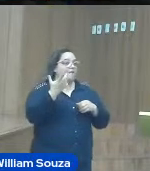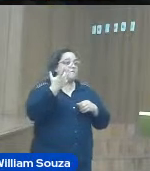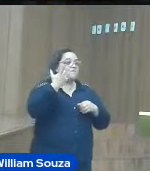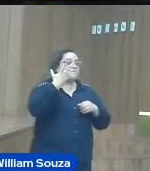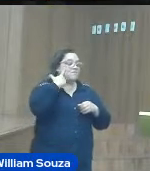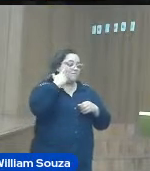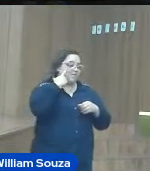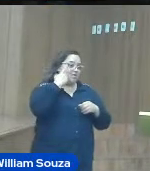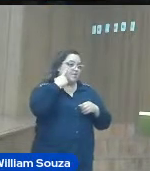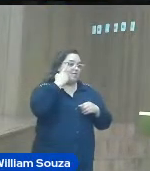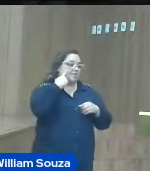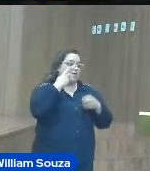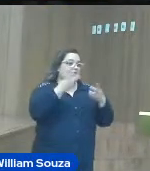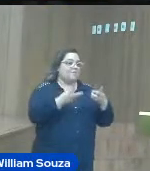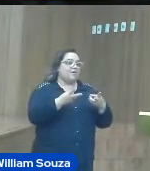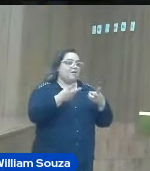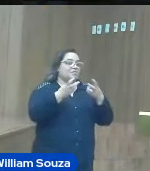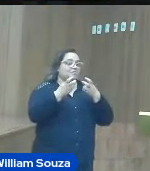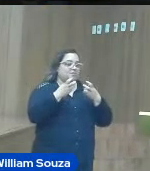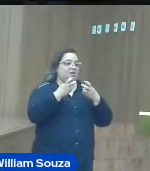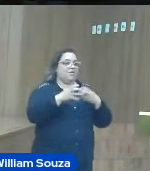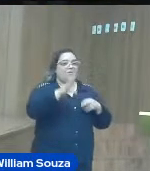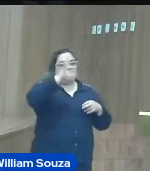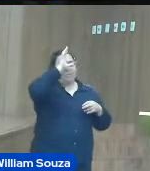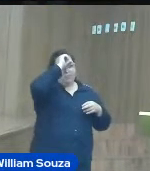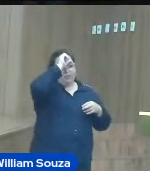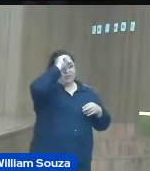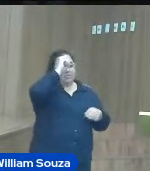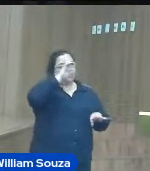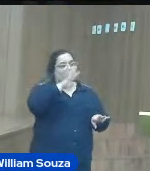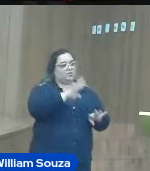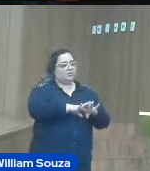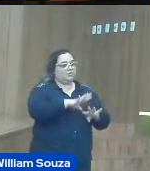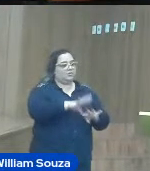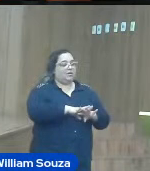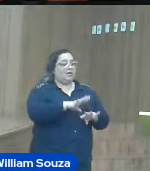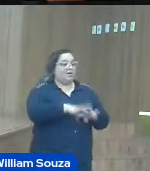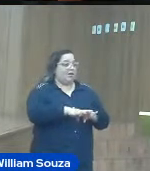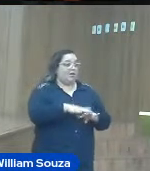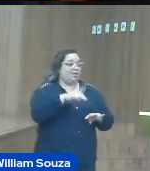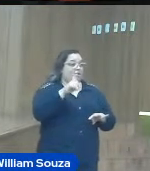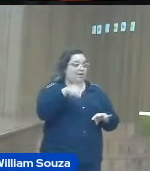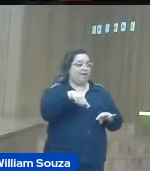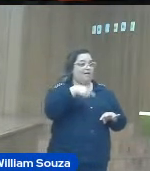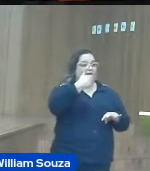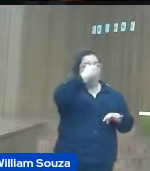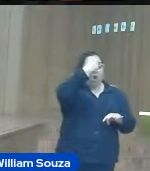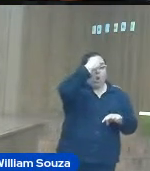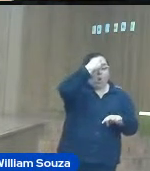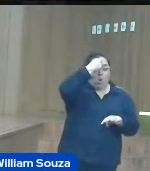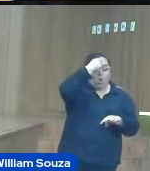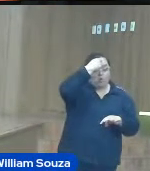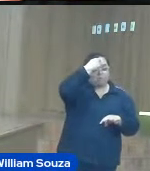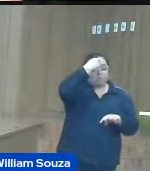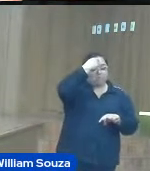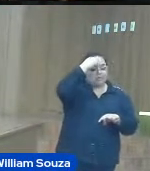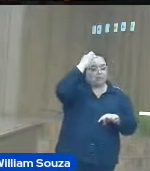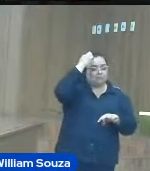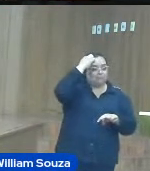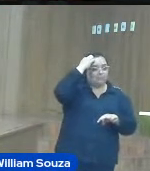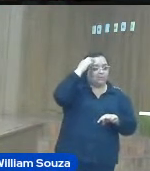O conhecimento matemático, ele é essencialmente mental, cognitivo, lógico,